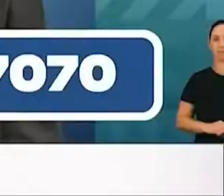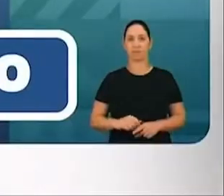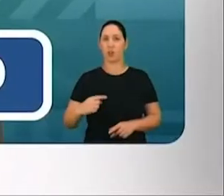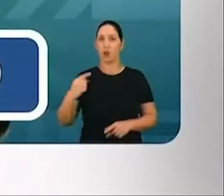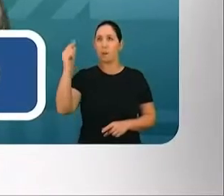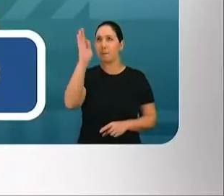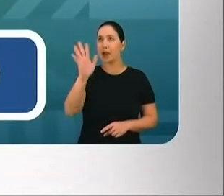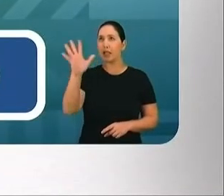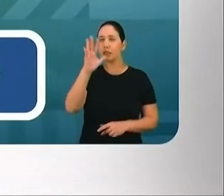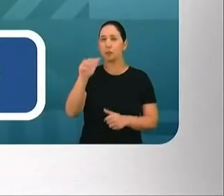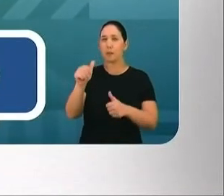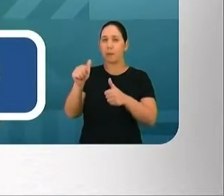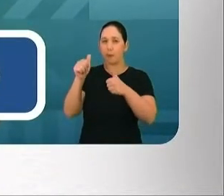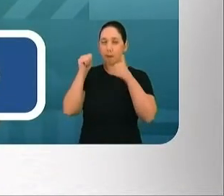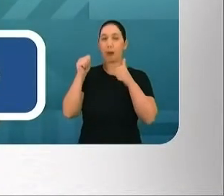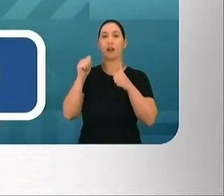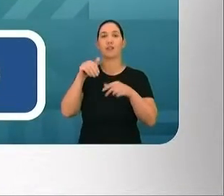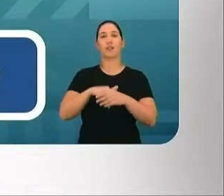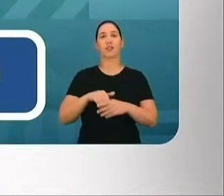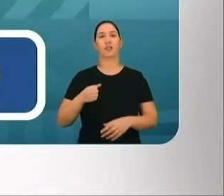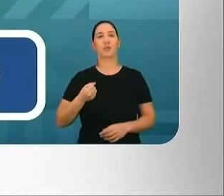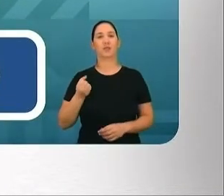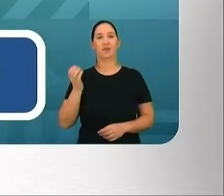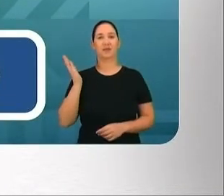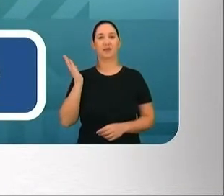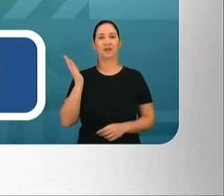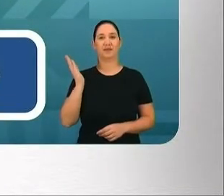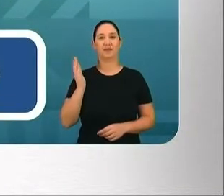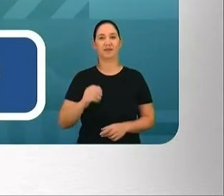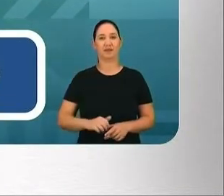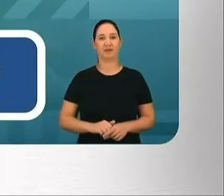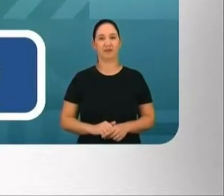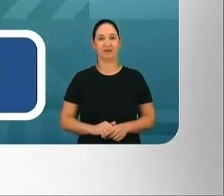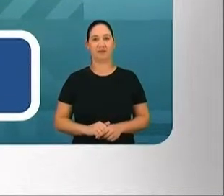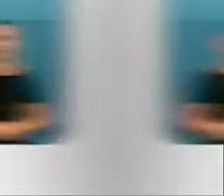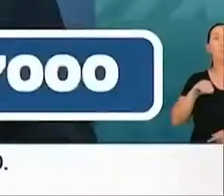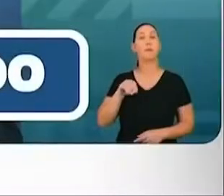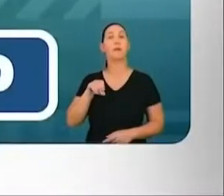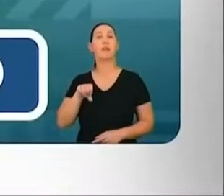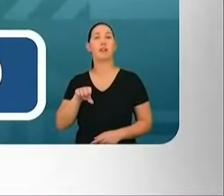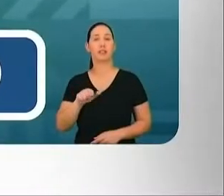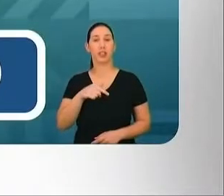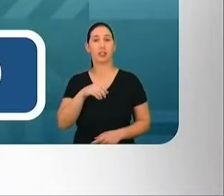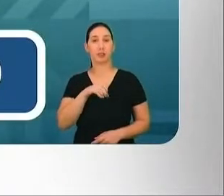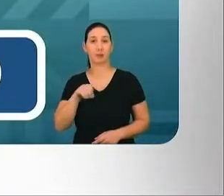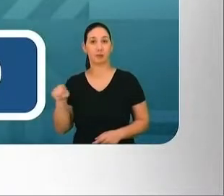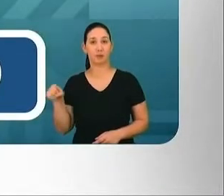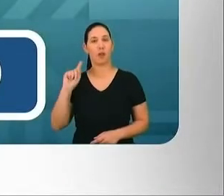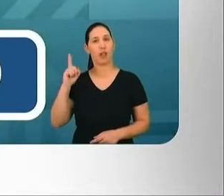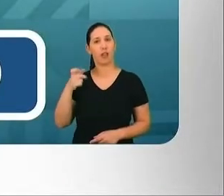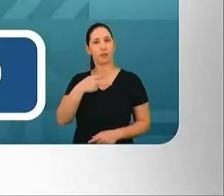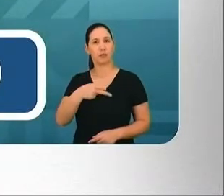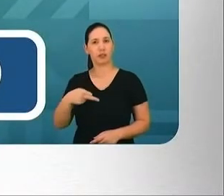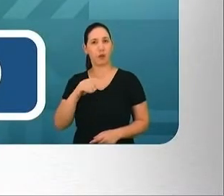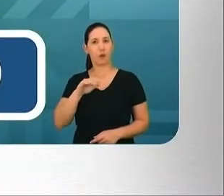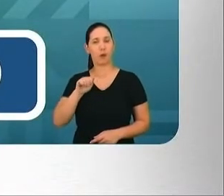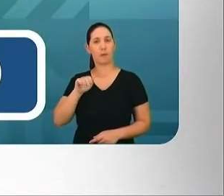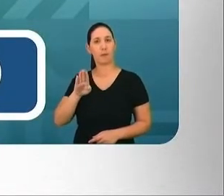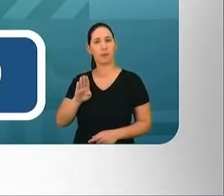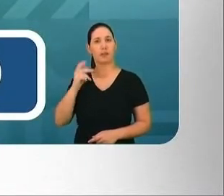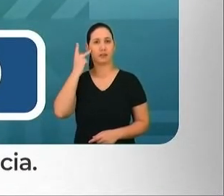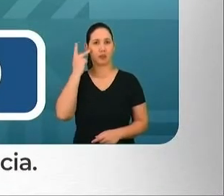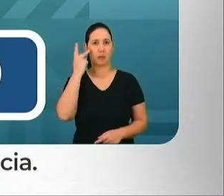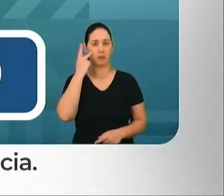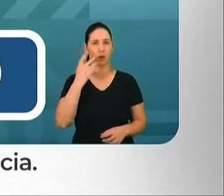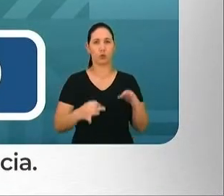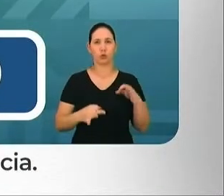candidatos. Vamos mudar o Brasil para melhor. Vacareza, 7070. Marcos da Costa, 7000, ex-presidente da OAB de São